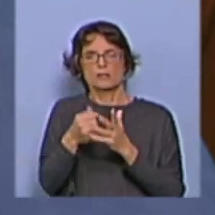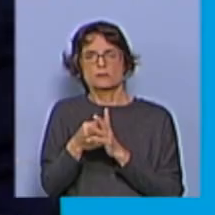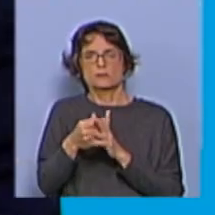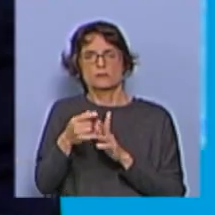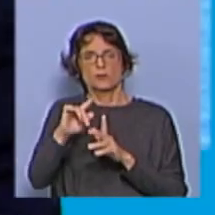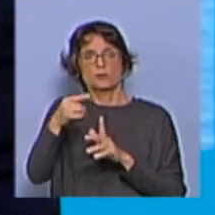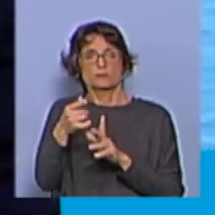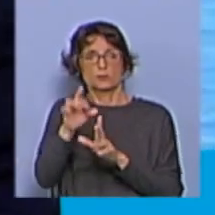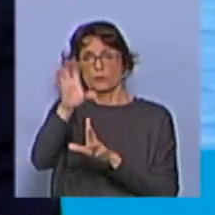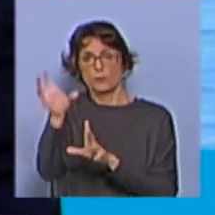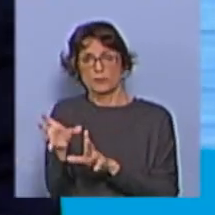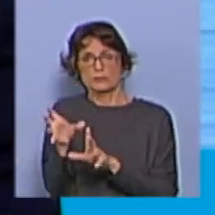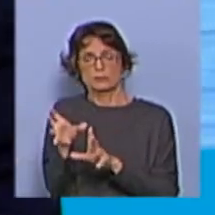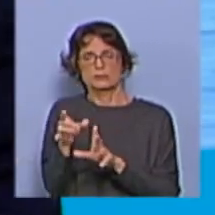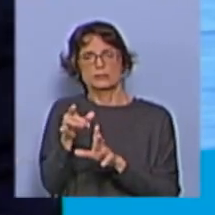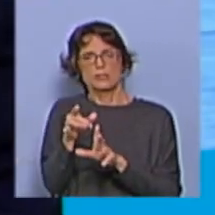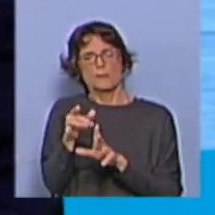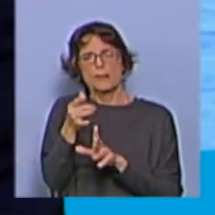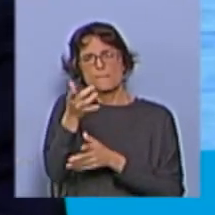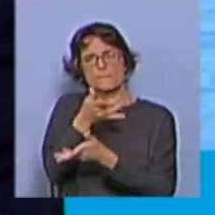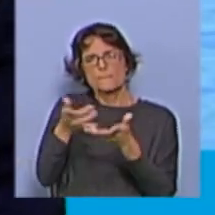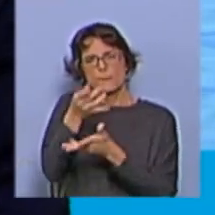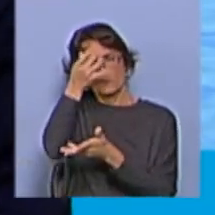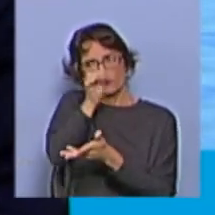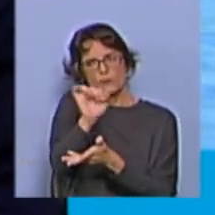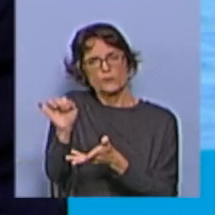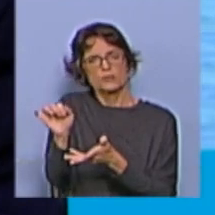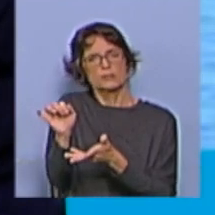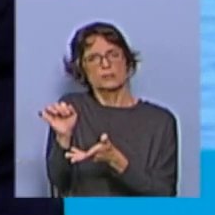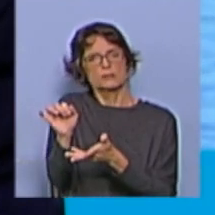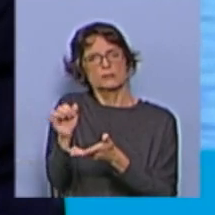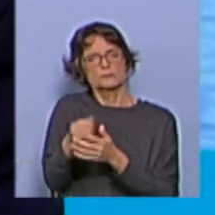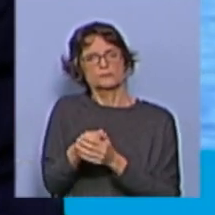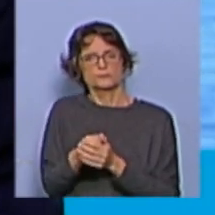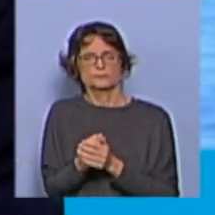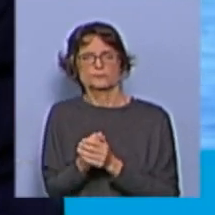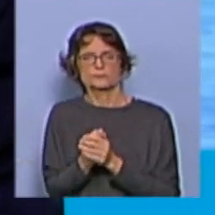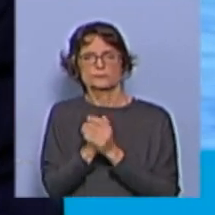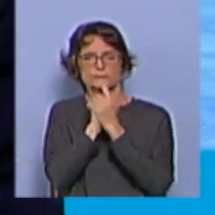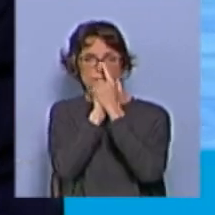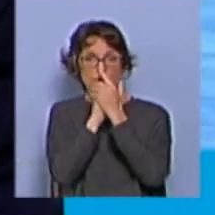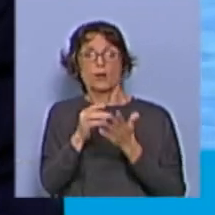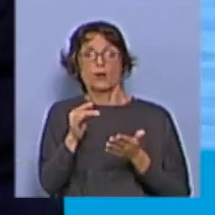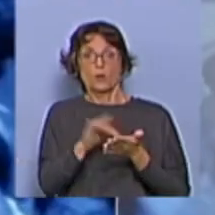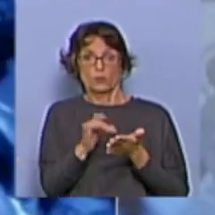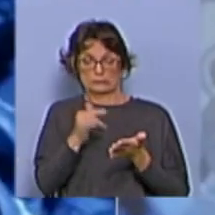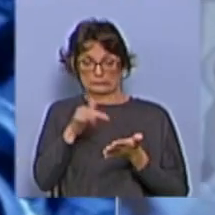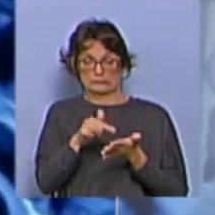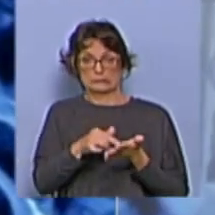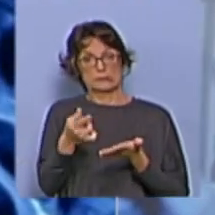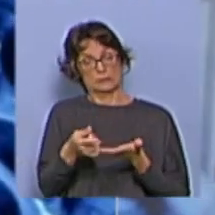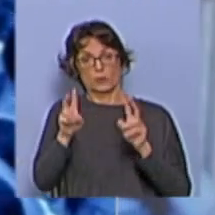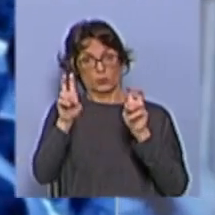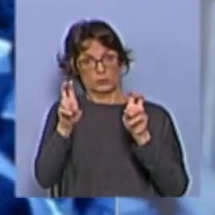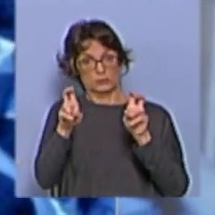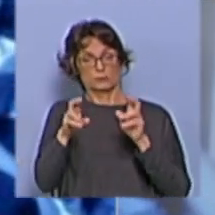interreligioso, de modo a que, enfim, o assunto fosse estudado de vários ângulos. Com este livro, e até pelo título que é